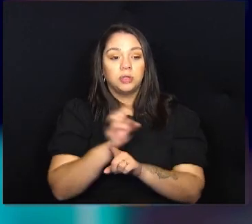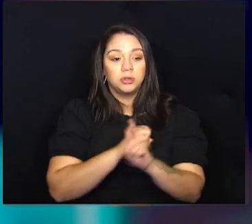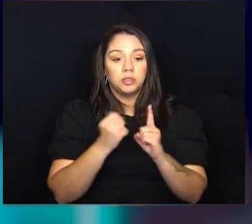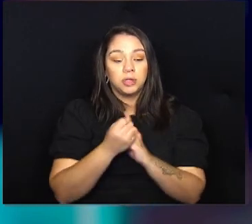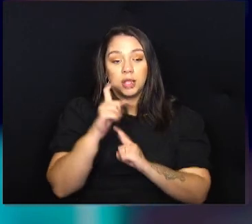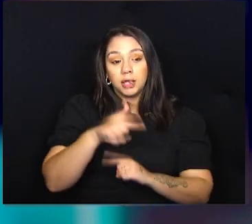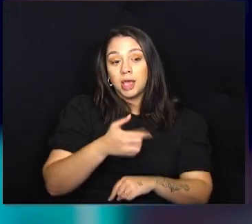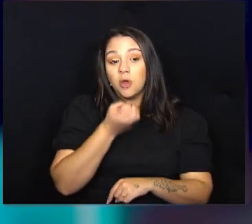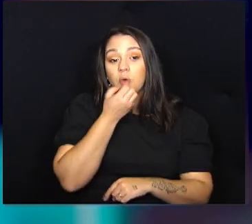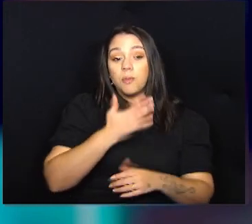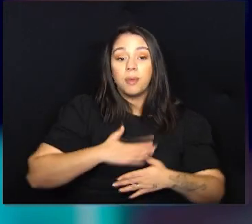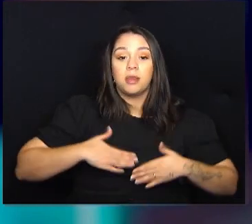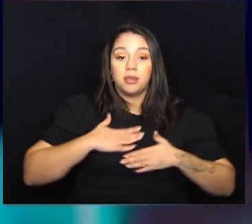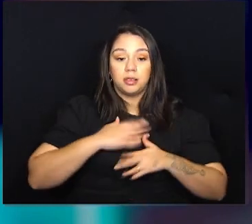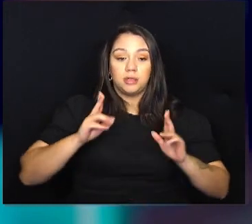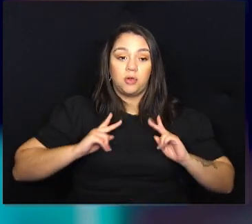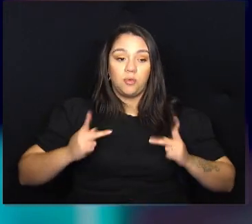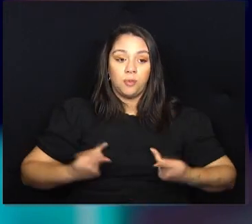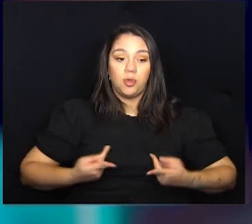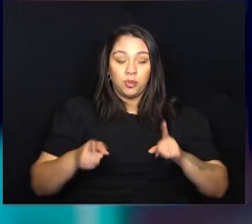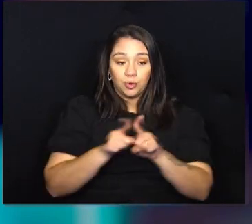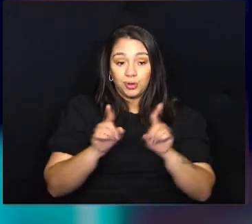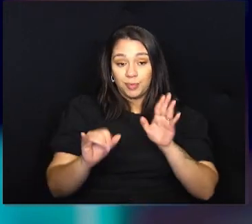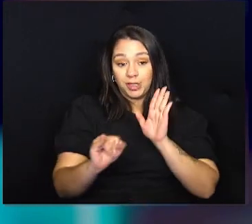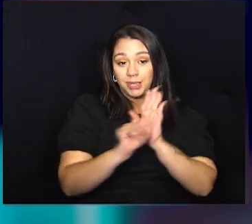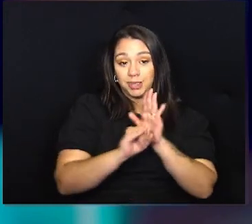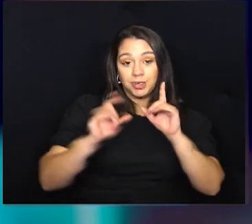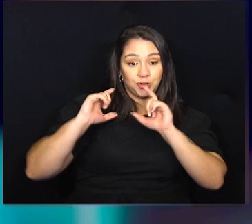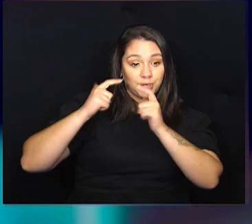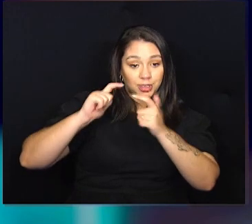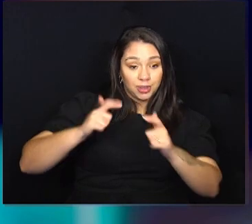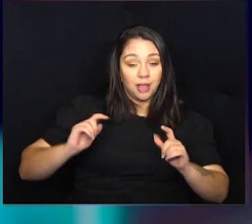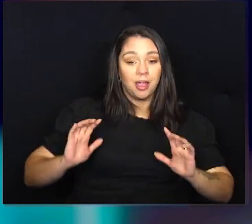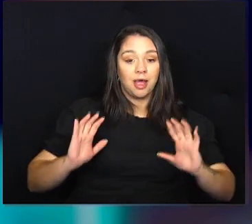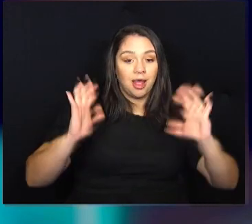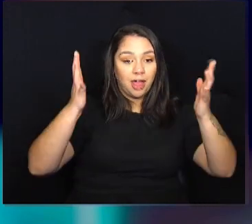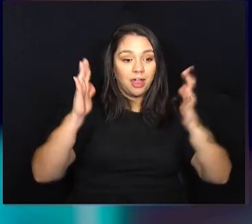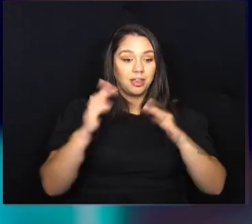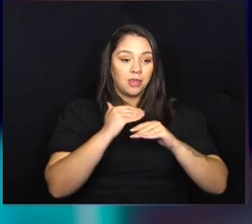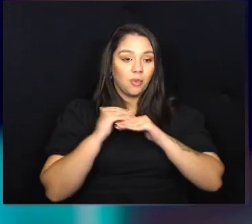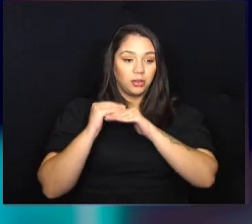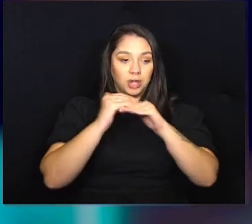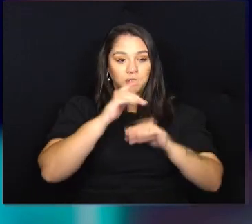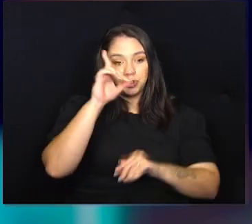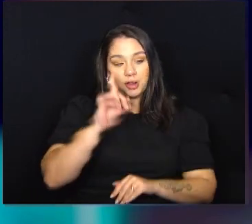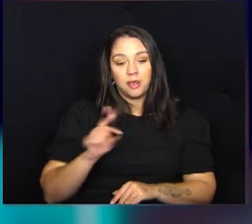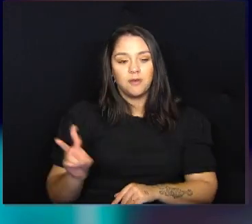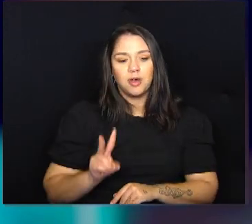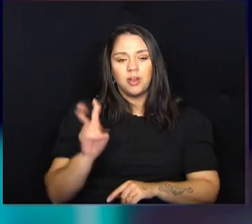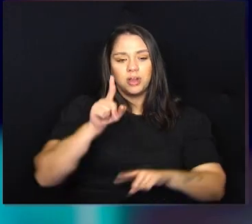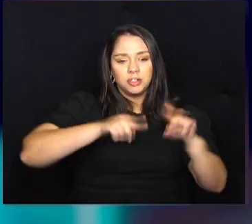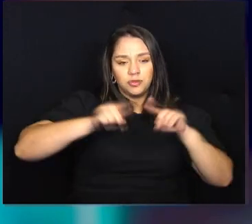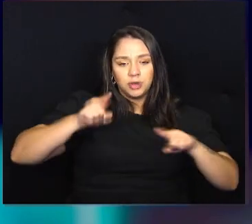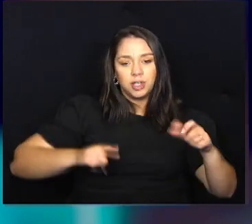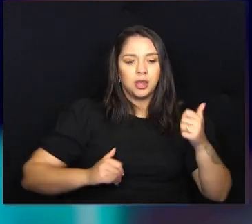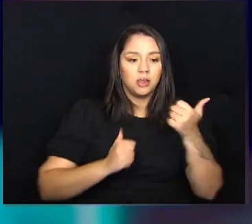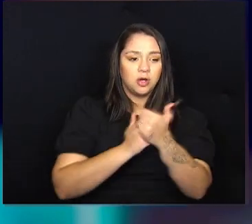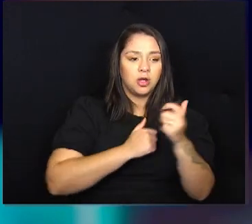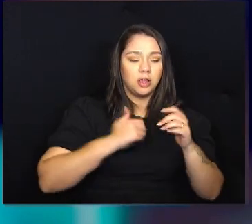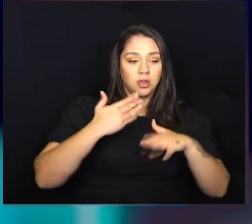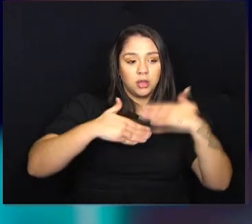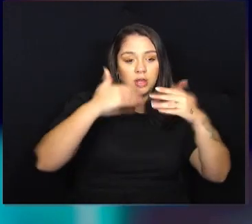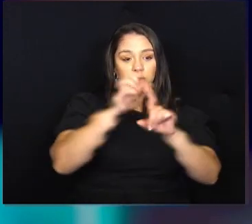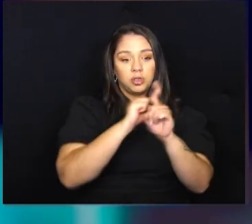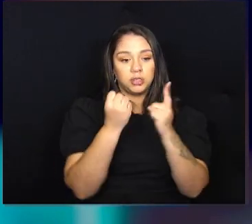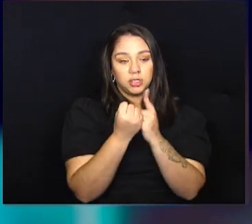humano, estimula a preservação das identidades e das tradições, celebra a igualdade de direitos, valoriza a diversidade e auxilia na construção de uma